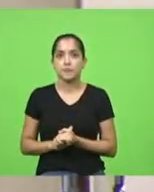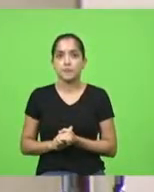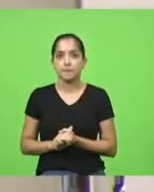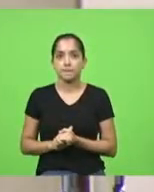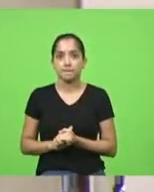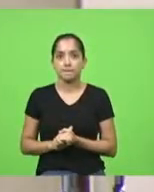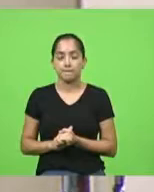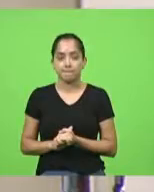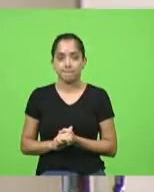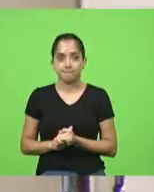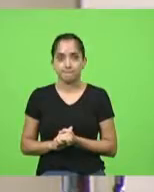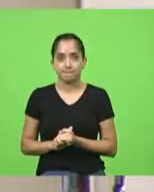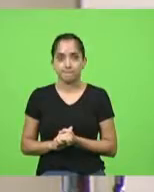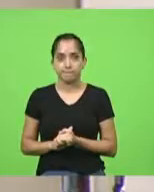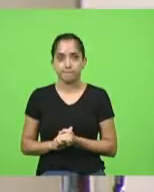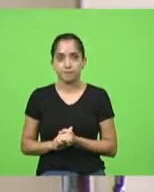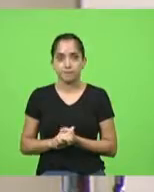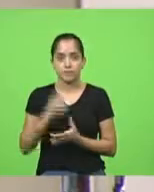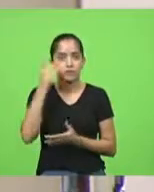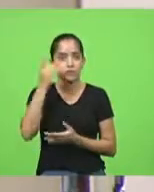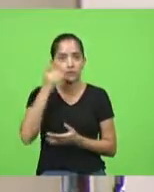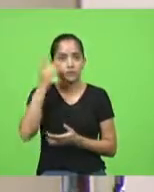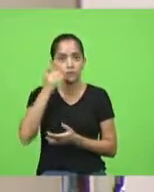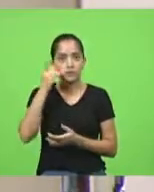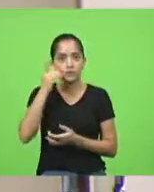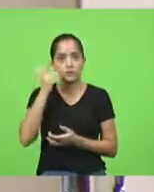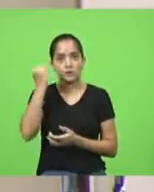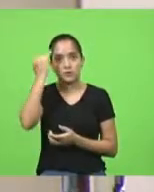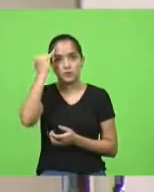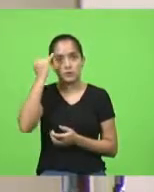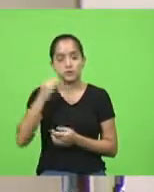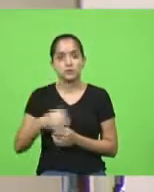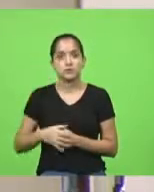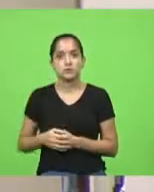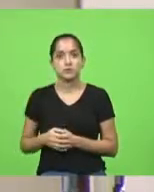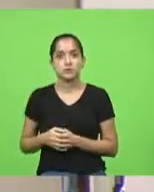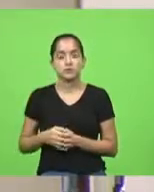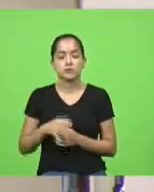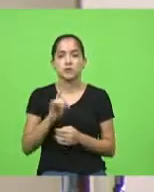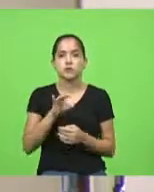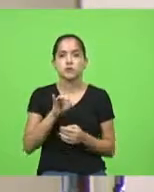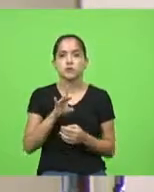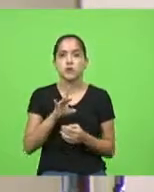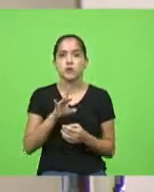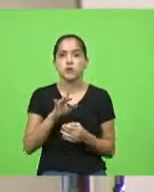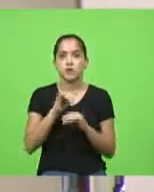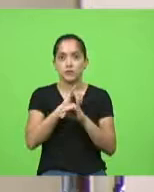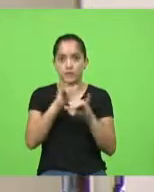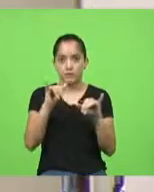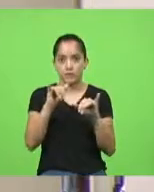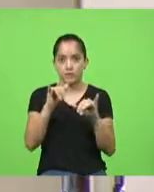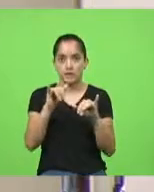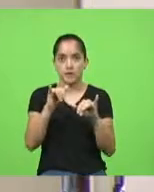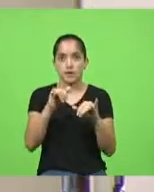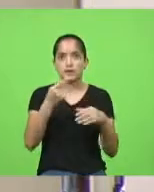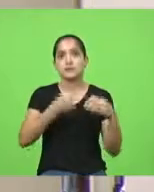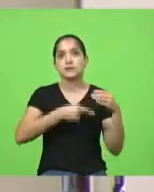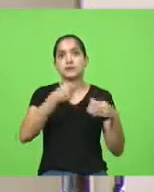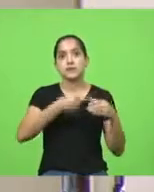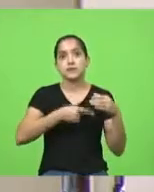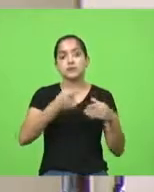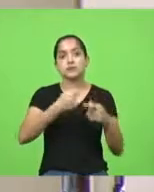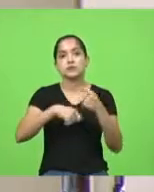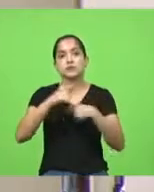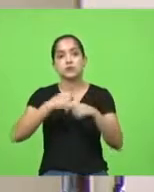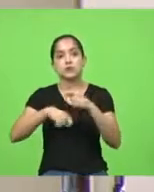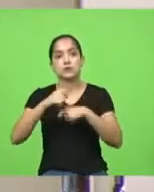Jair Mioto. Deputado Jair Mioto. Senhor presidente, desculpe, apenas para informar a Vossa Excelência, temos comissão de economia